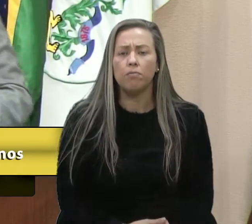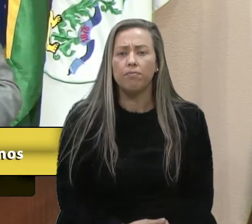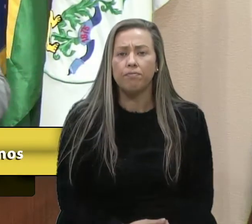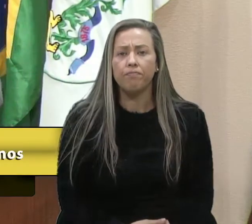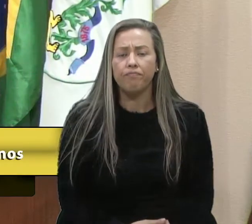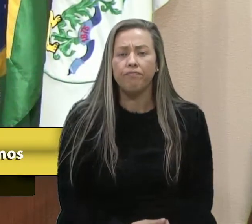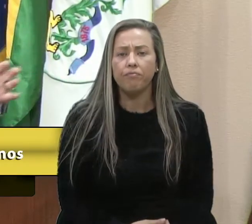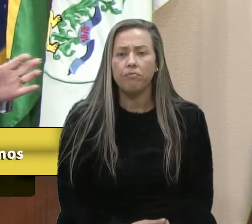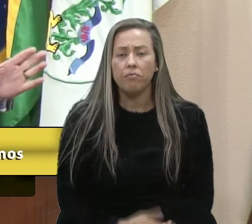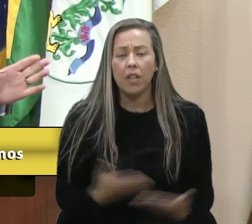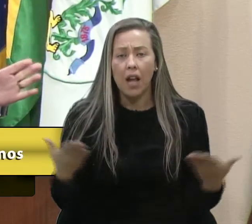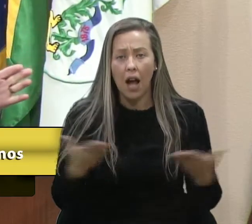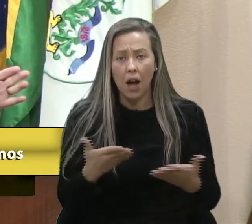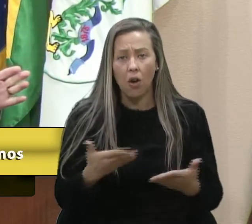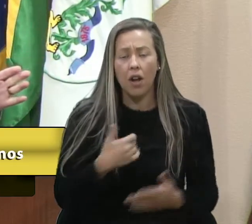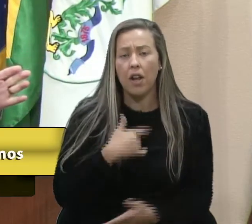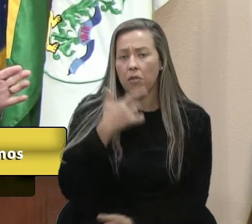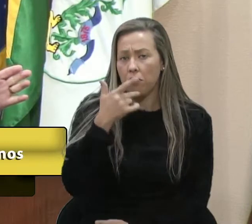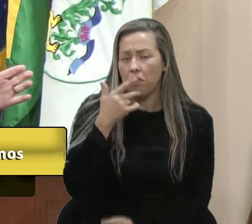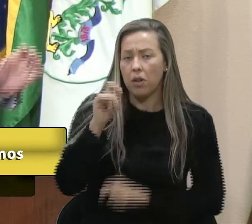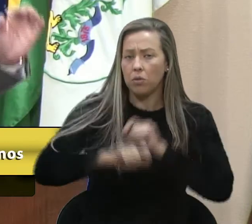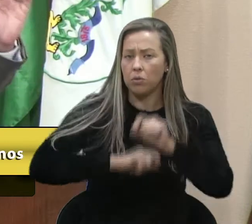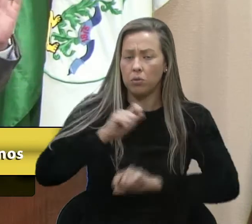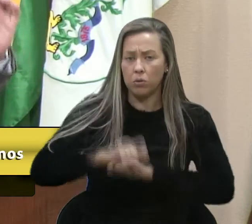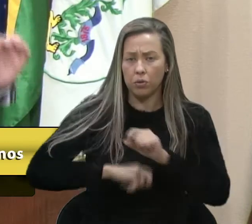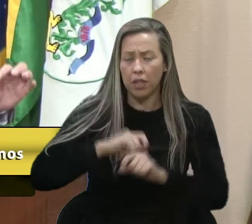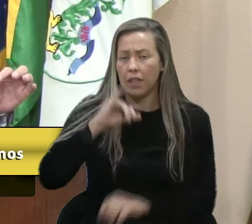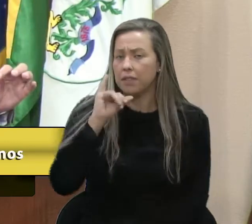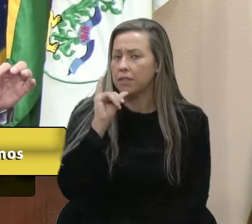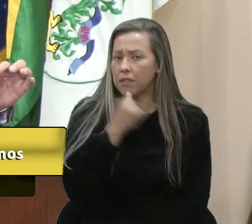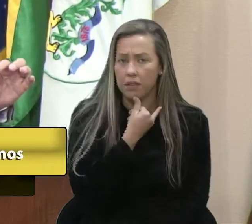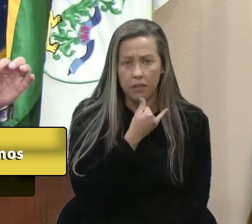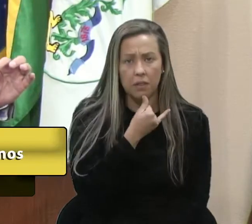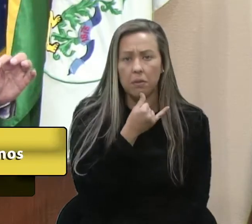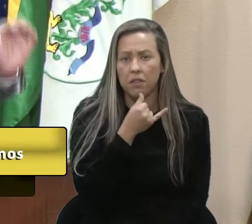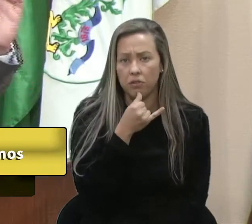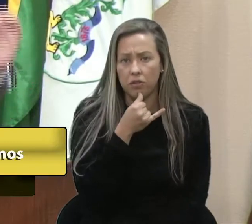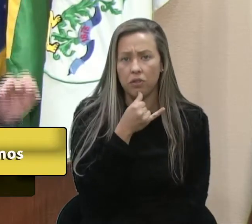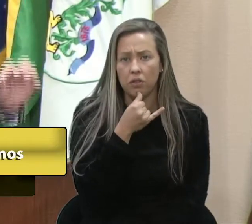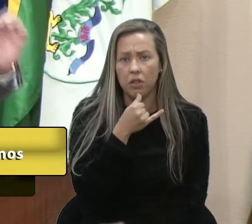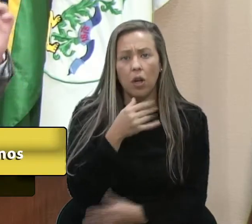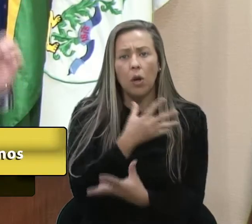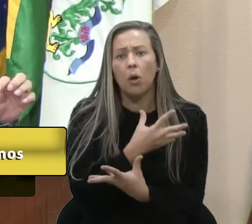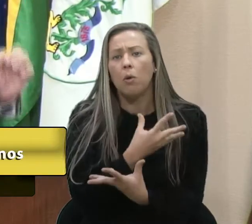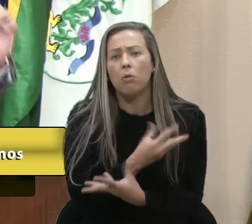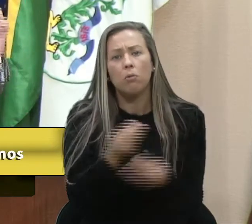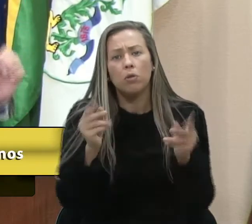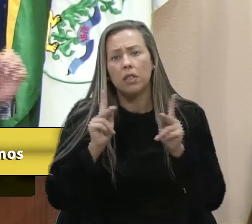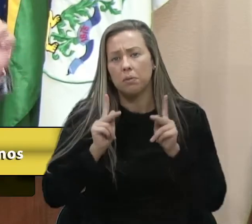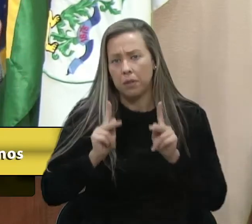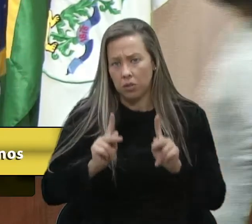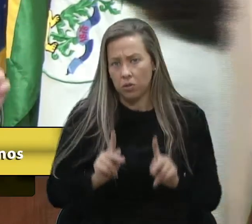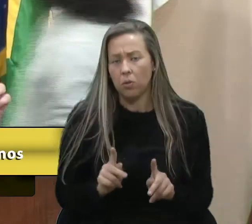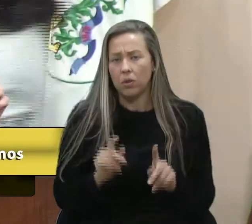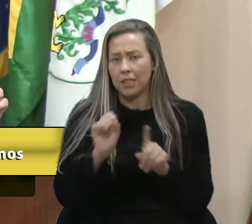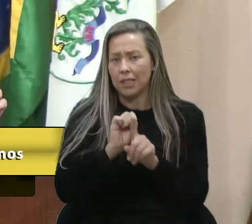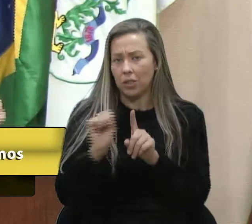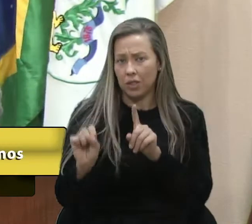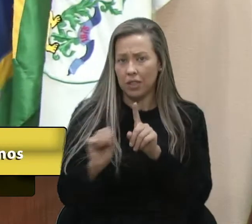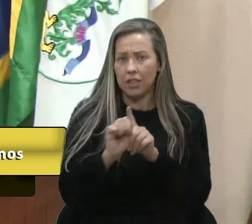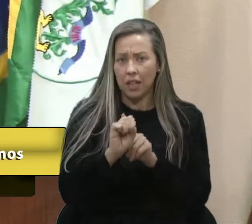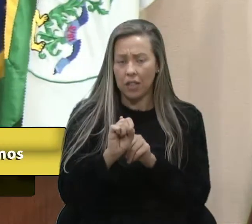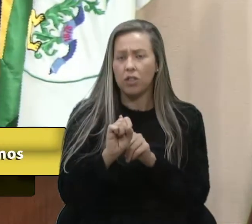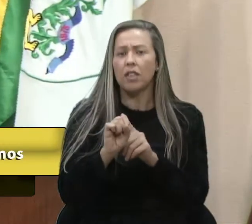Então, o que eu vejo com isso, vereadora? Que, infelizmente, muitas pessoas da nossa sociedade